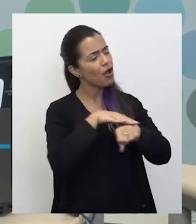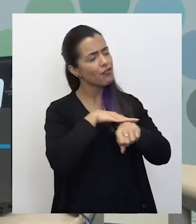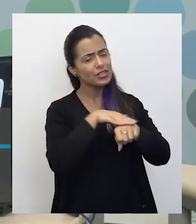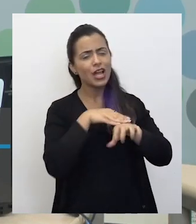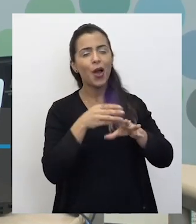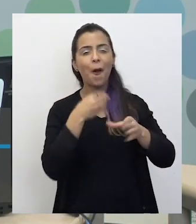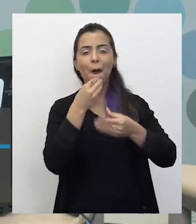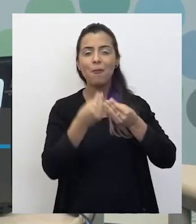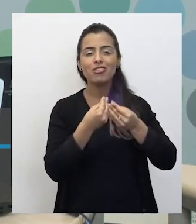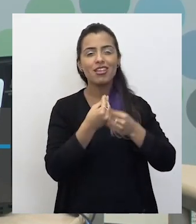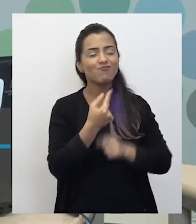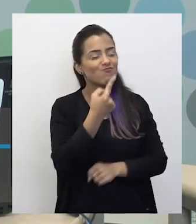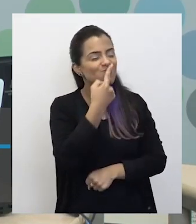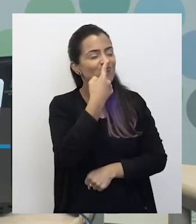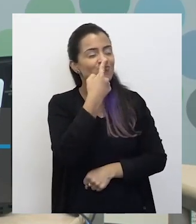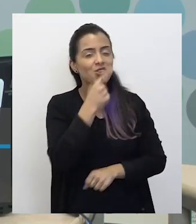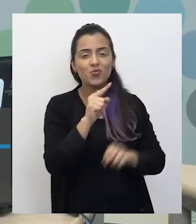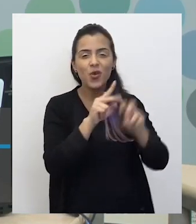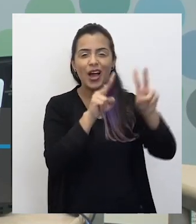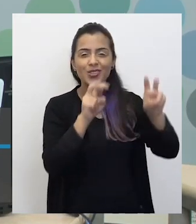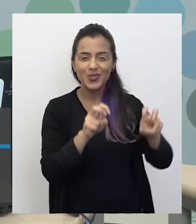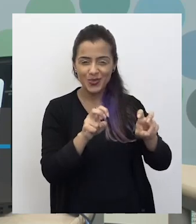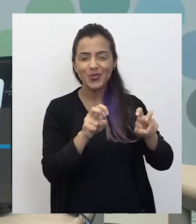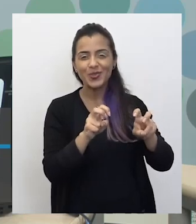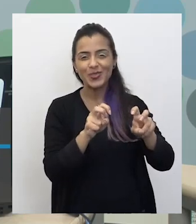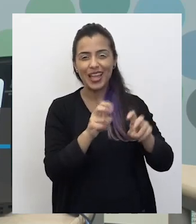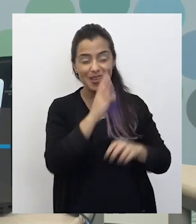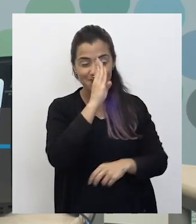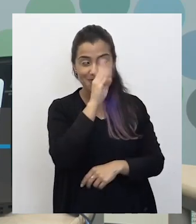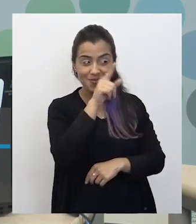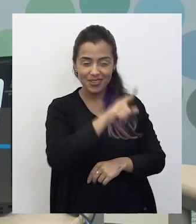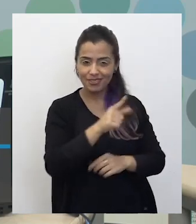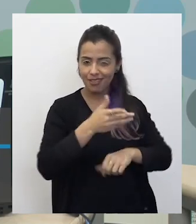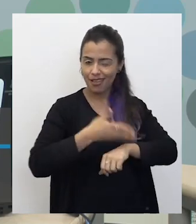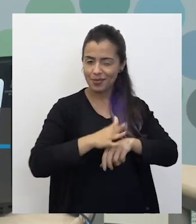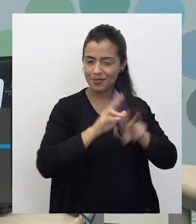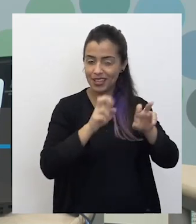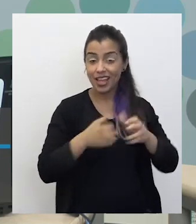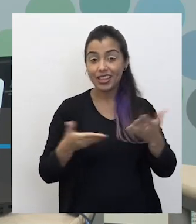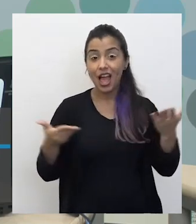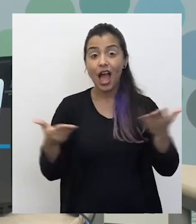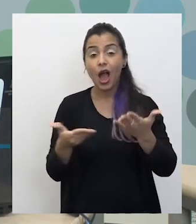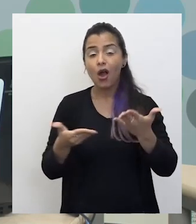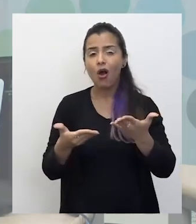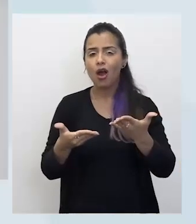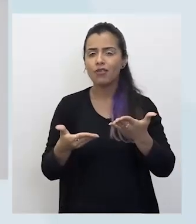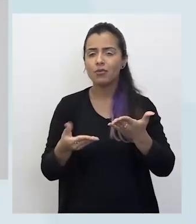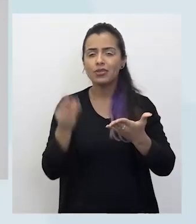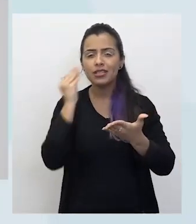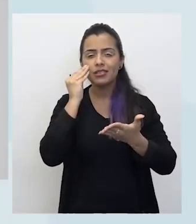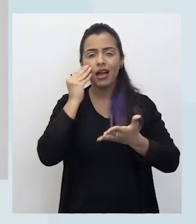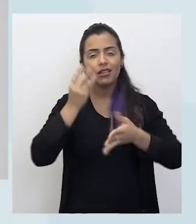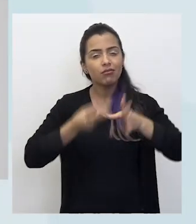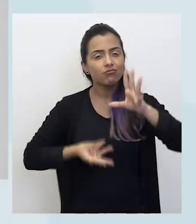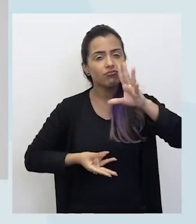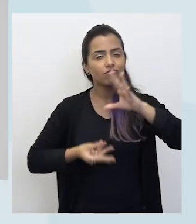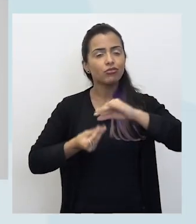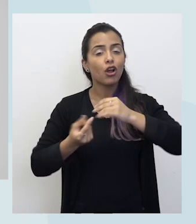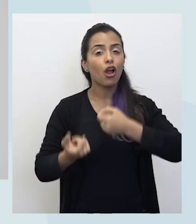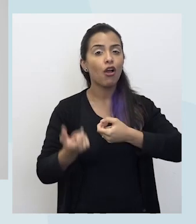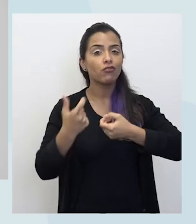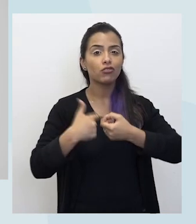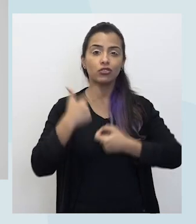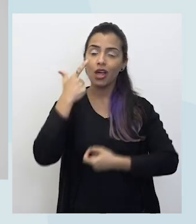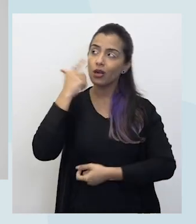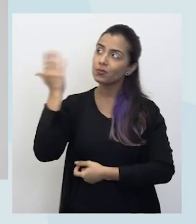carinho especial por esse assunto, por essa habilidade em questão. E para isso nós vamos aí para o nosso momento de retomada. Acompanhe aí na tela.